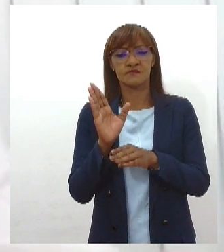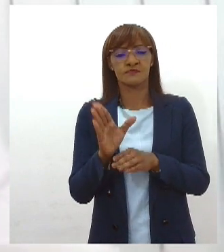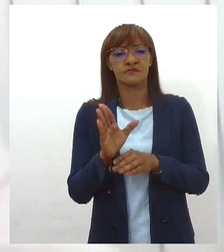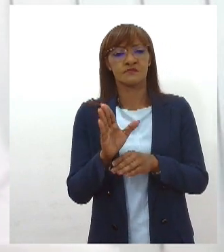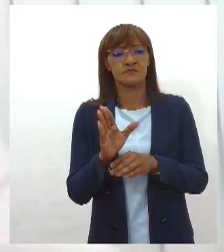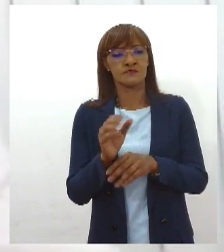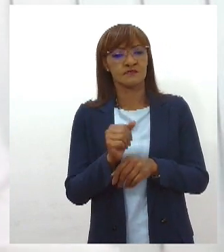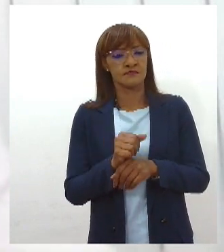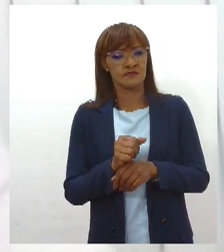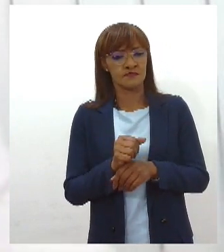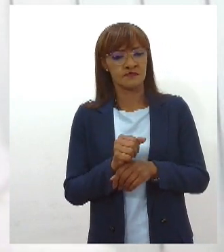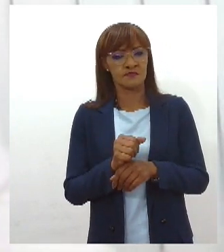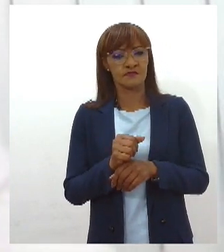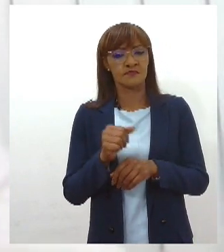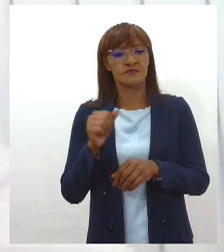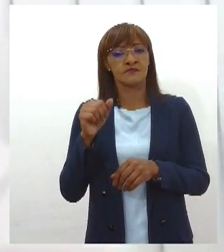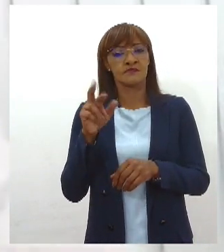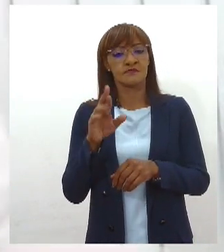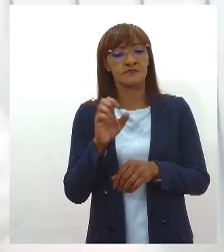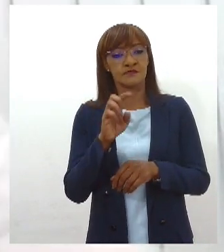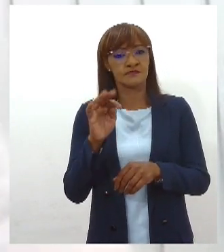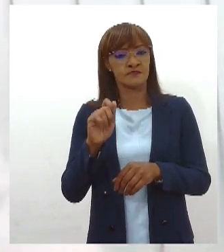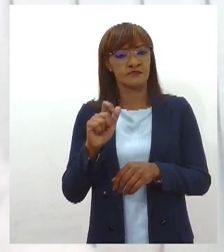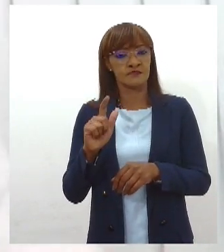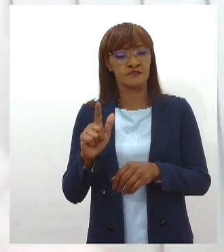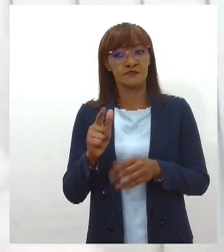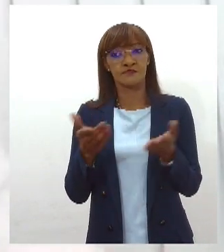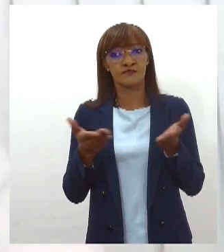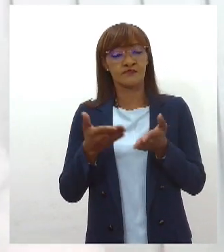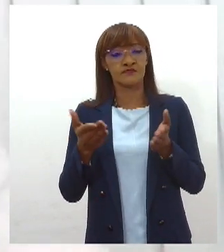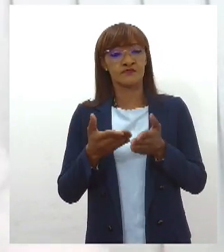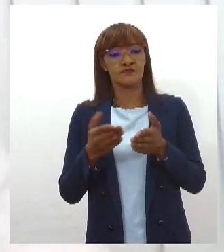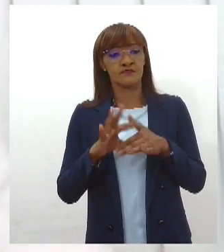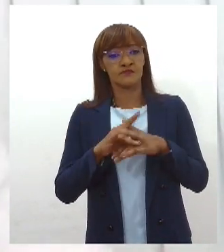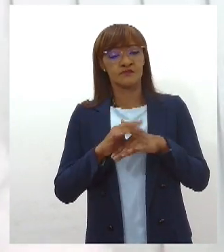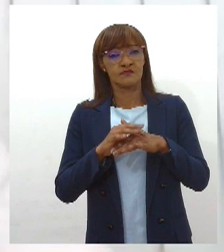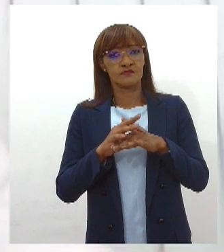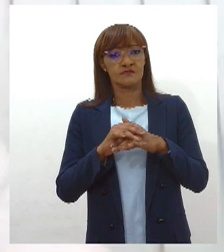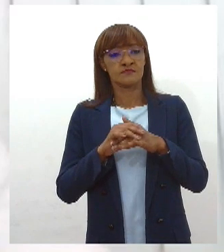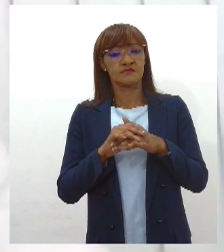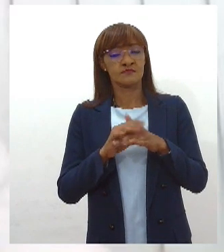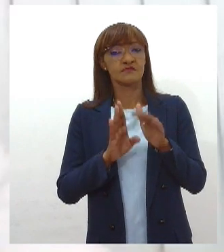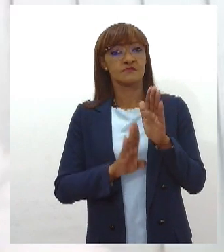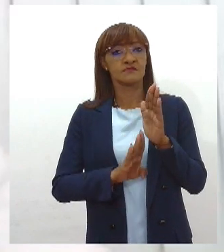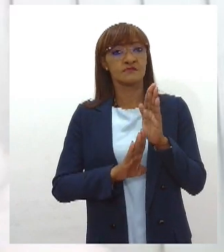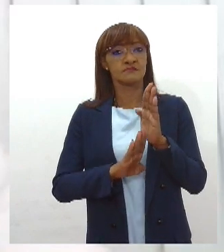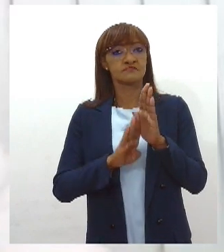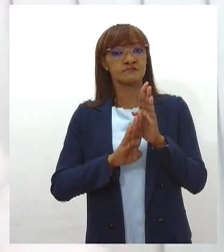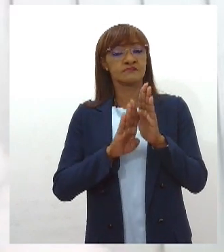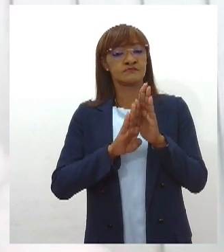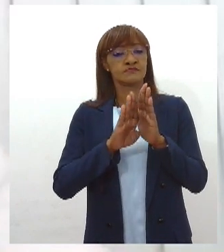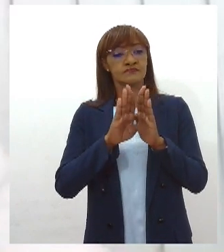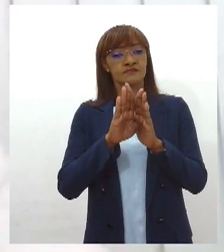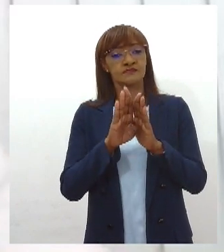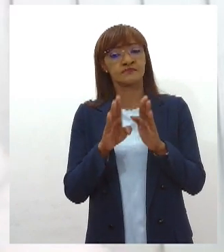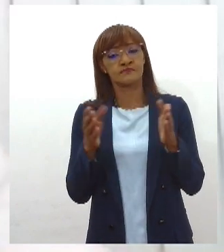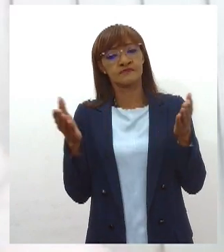doença realmente que tem aumentado muito a incidência no nosso país, e hoje ele representa cerca